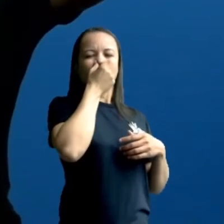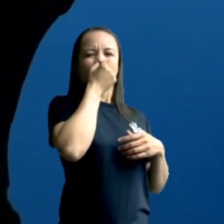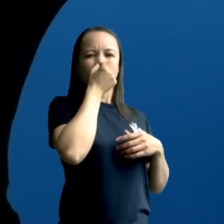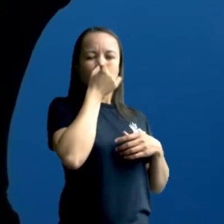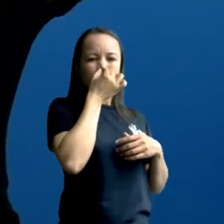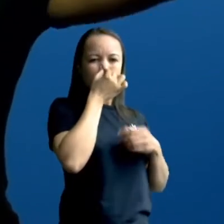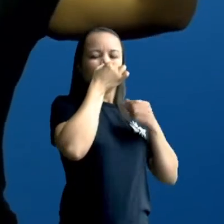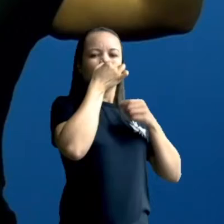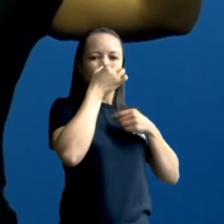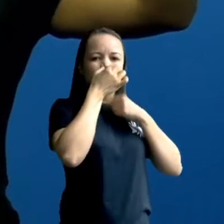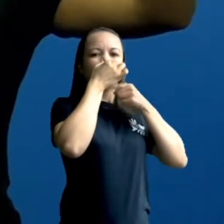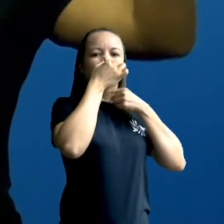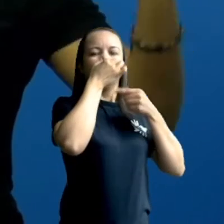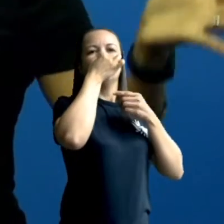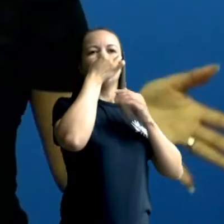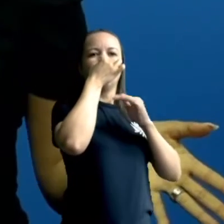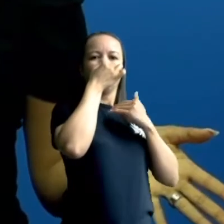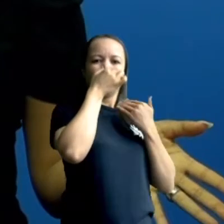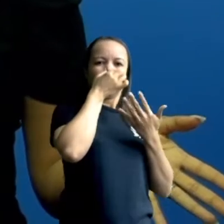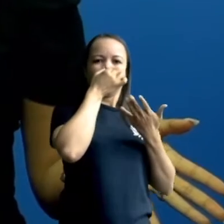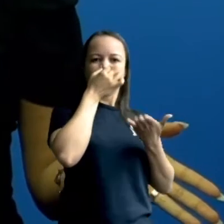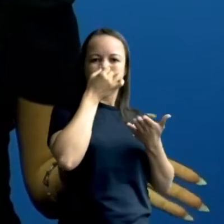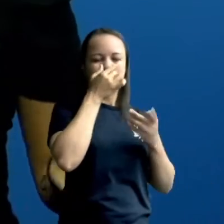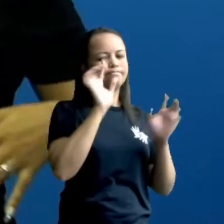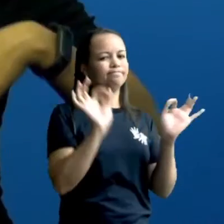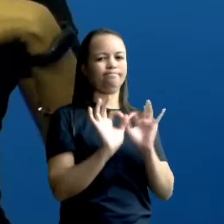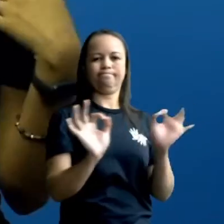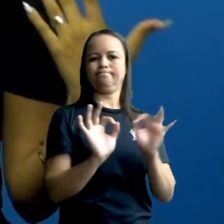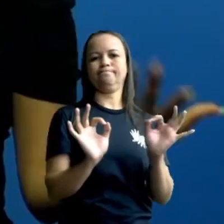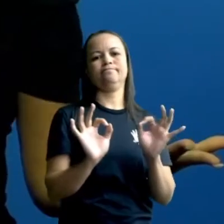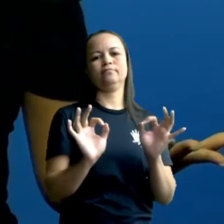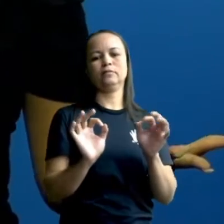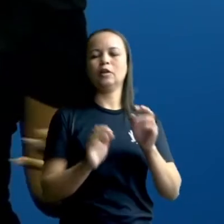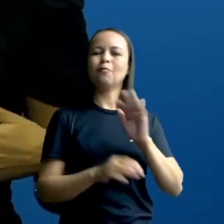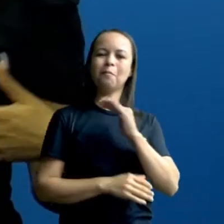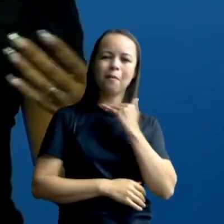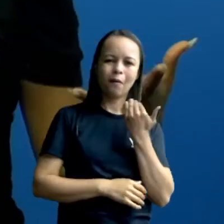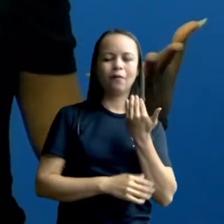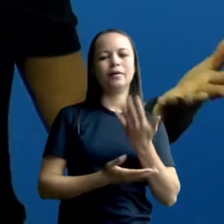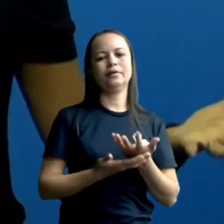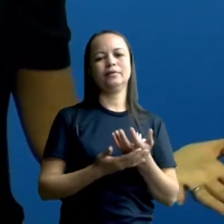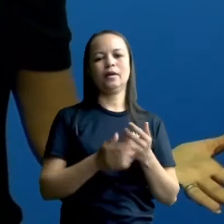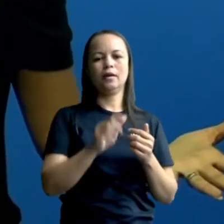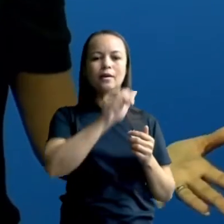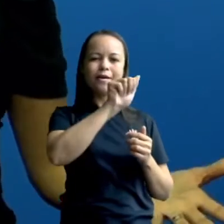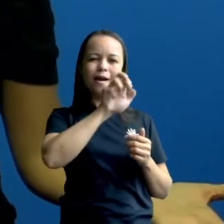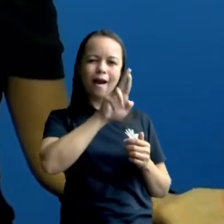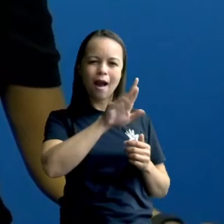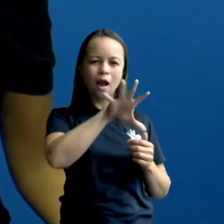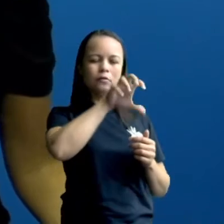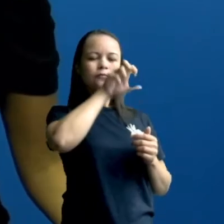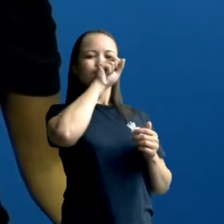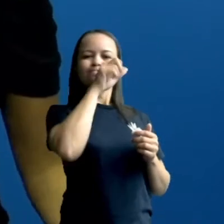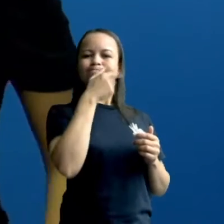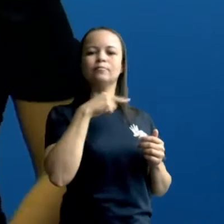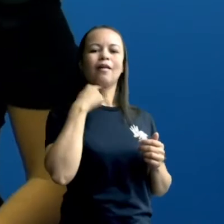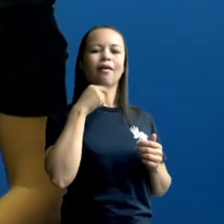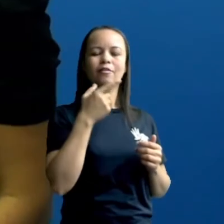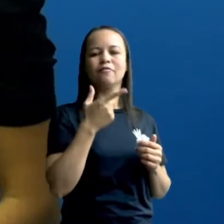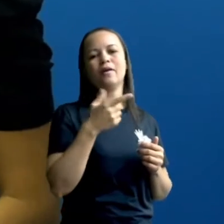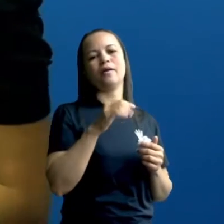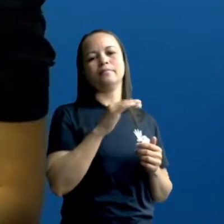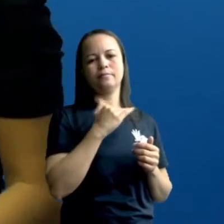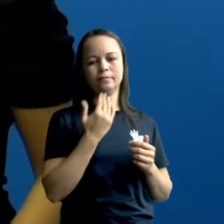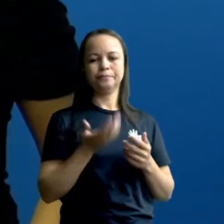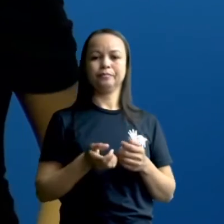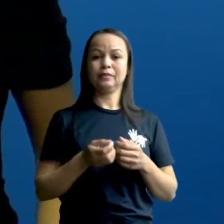e terminar de viver? Não, né, minha gente? A gente morre. O sem ar, a gente morre. E o solo? Se